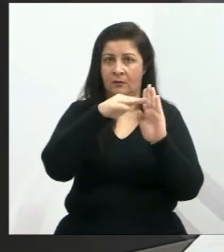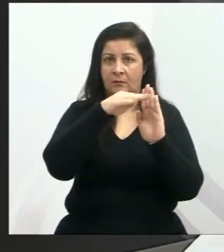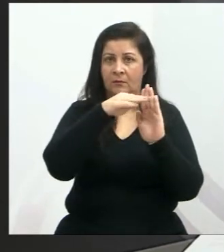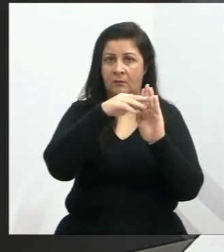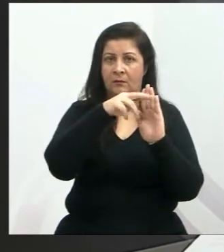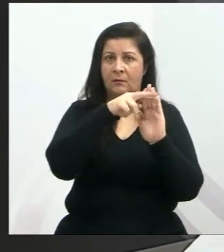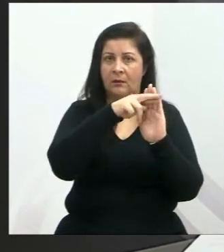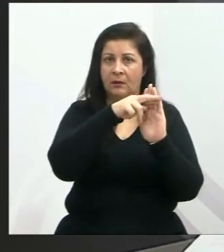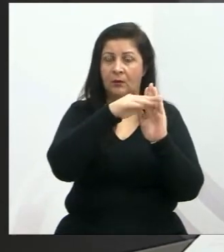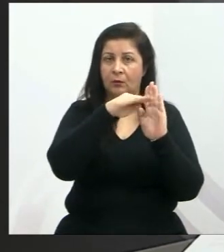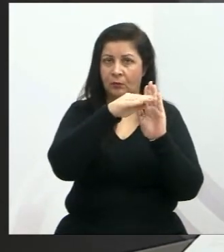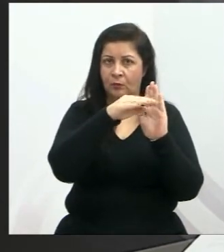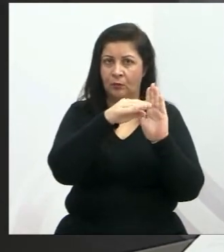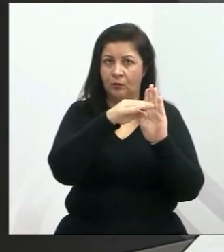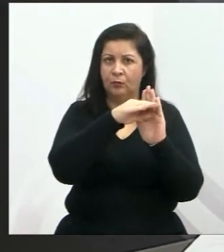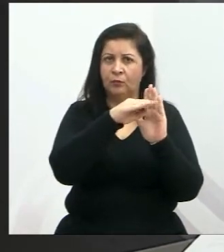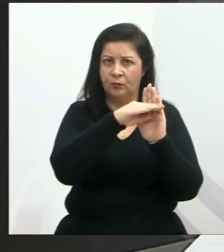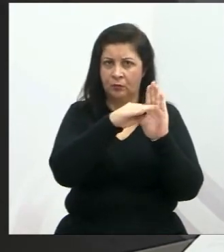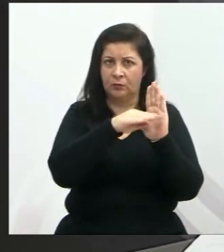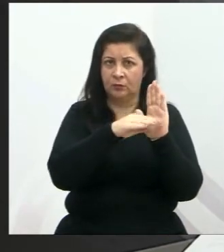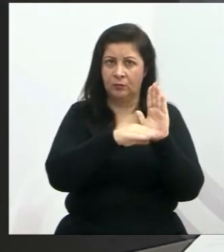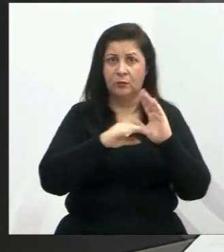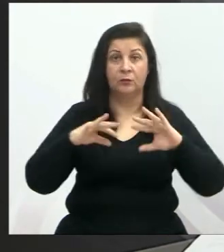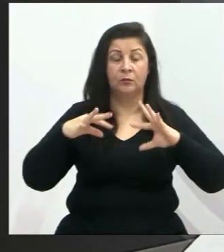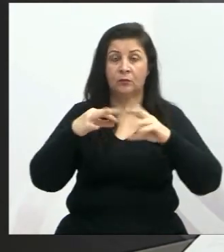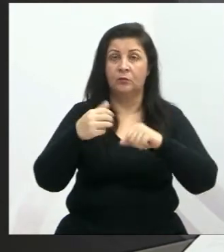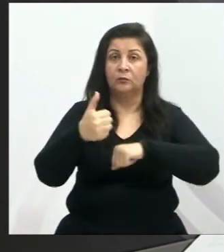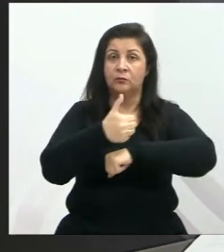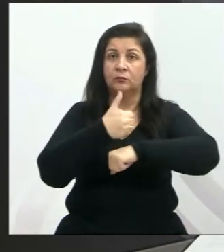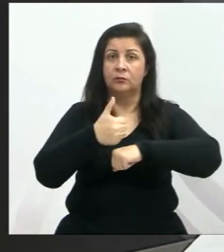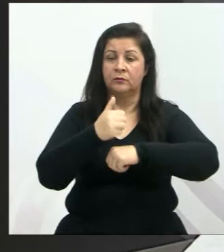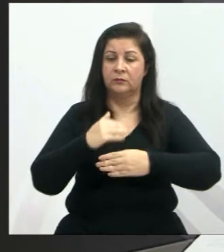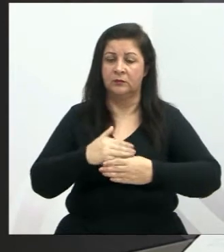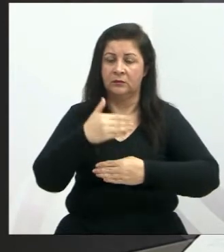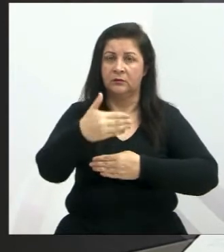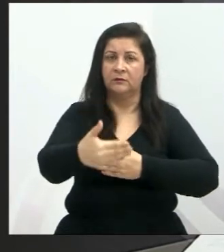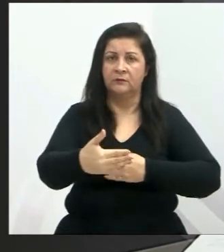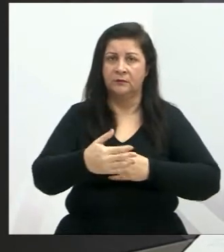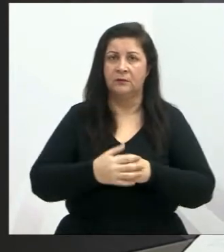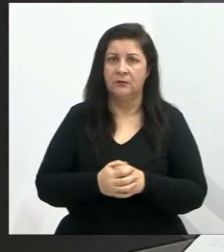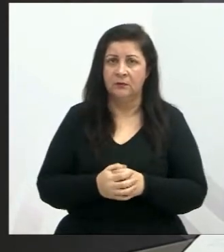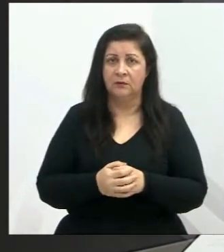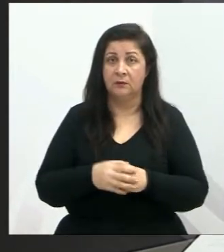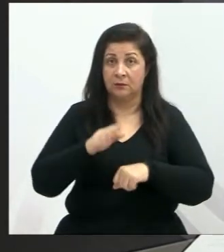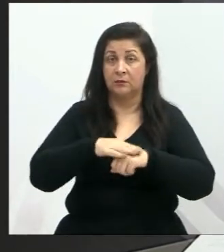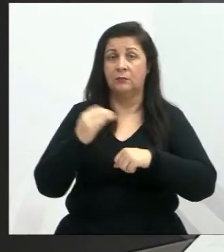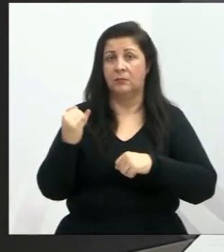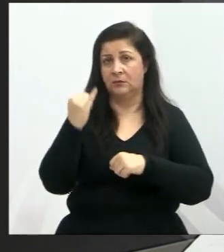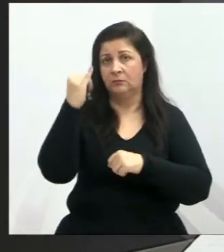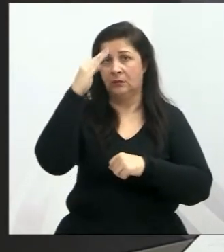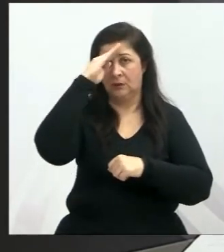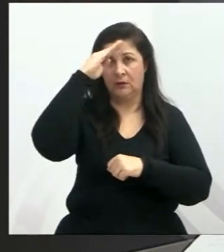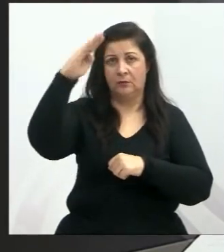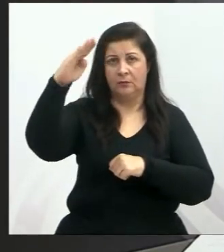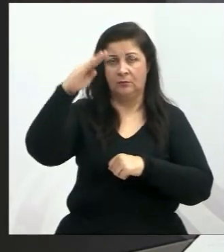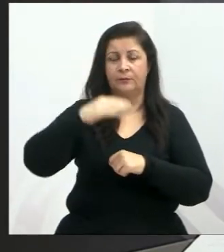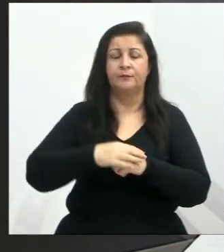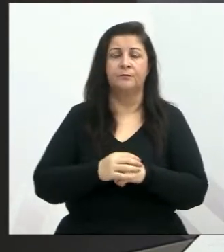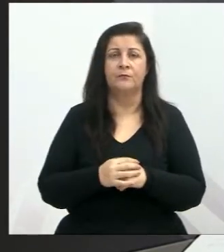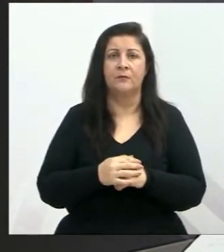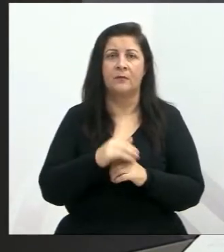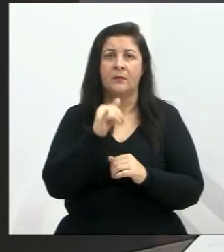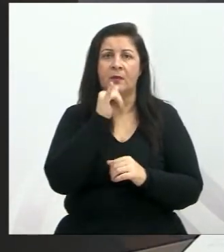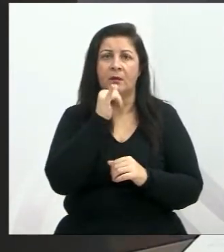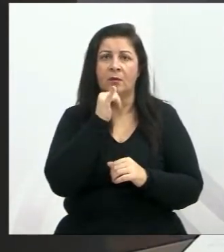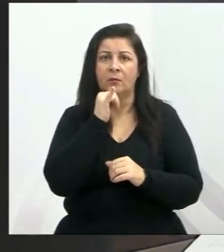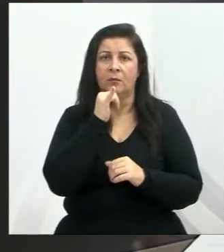todos aqueles profissionais que estão na linha de frente dos serviços que são considerados, entre aspas, prioritários. Ali podemos citar o exemplo